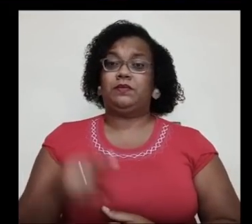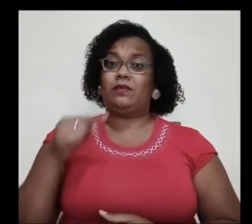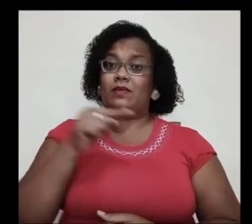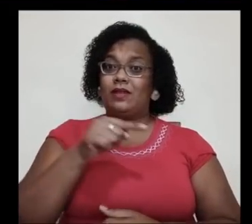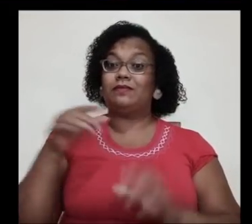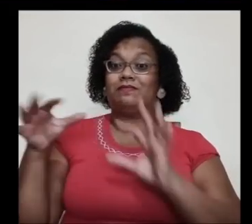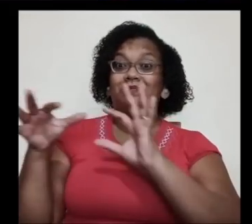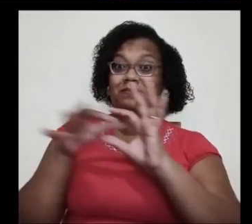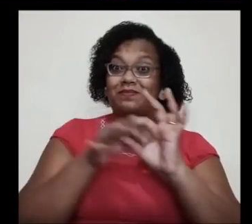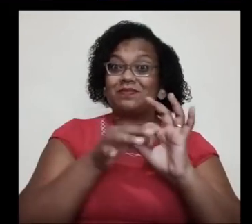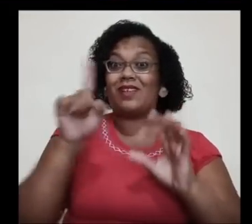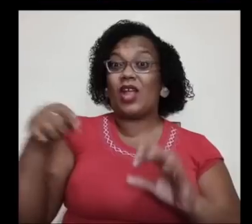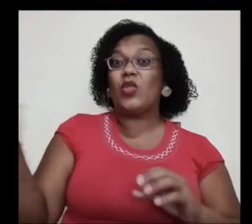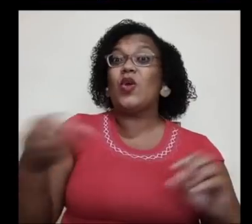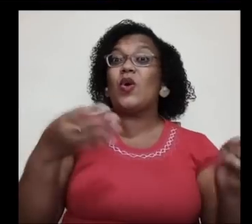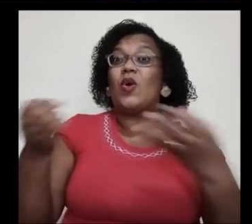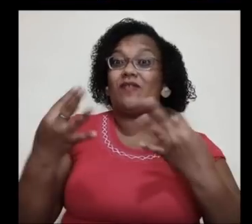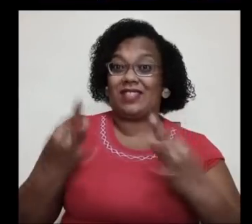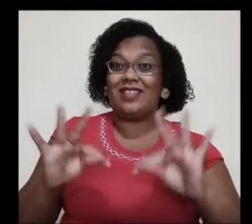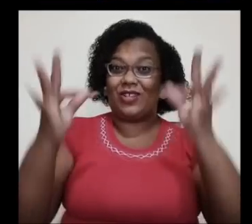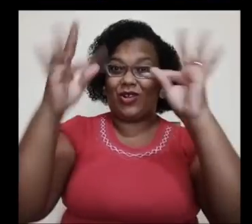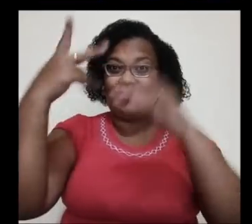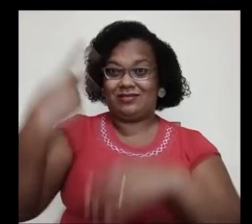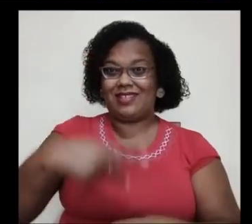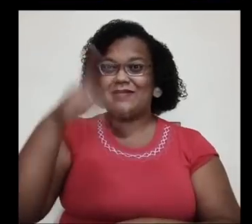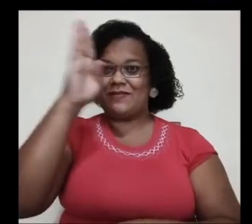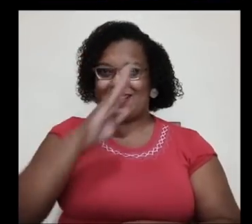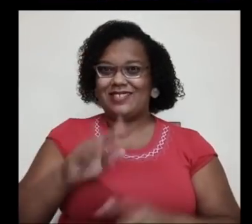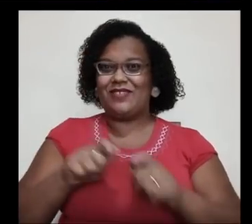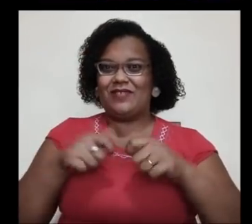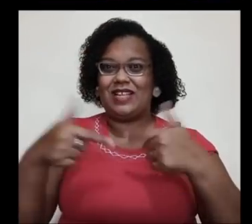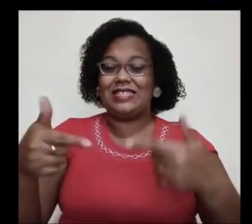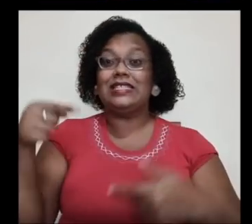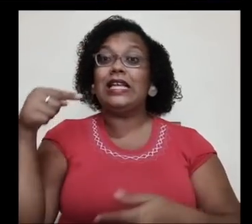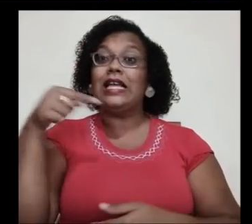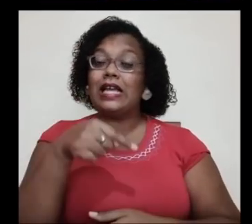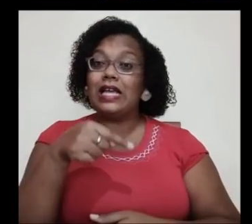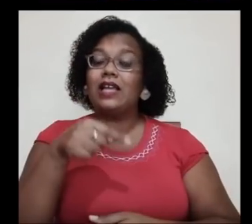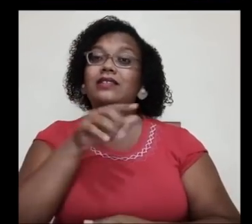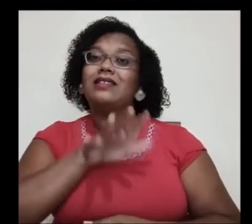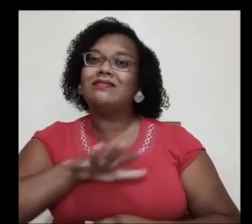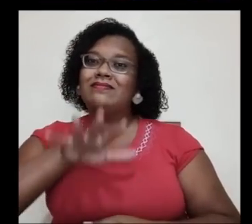aspecto, o Brasil ocupa um lugar muito atrasado. É a